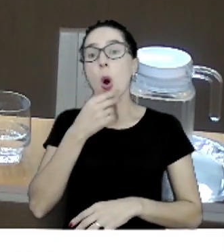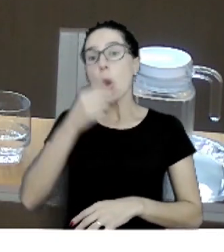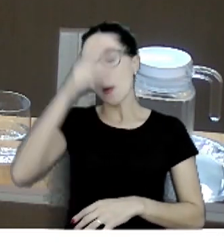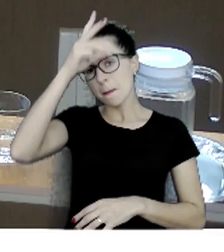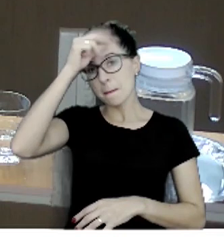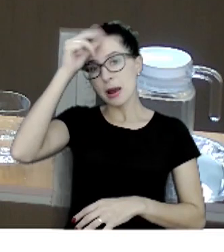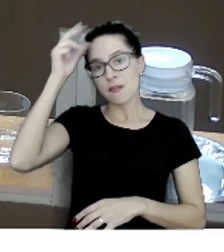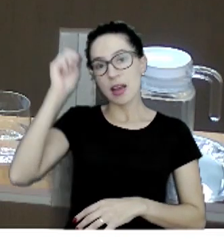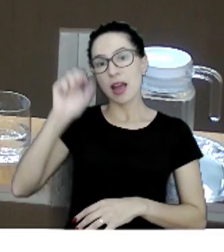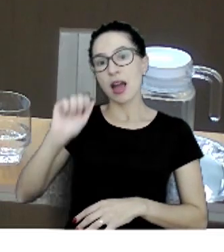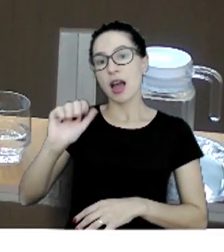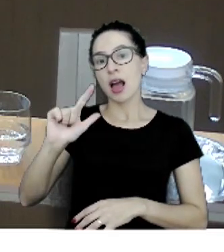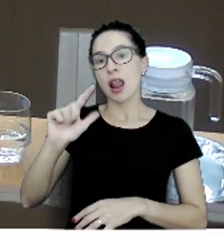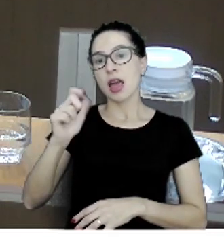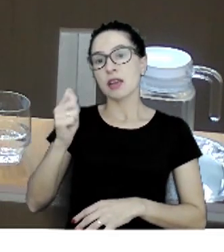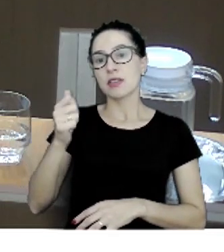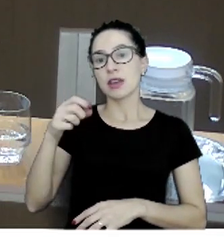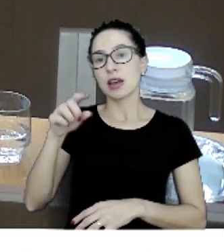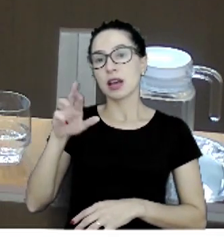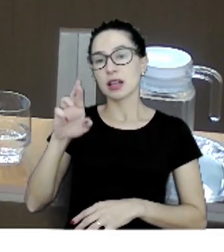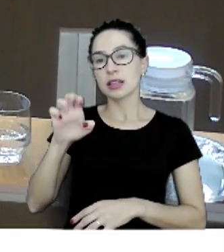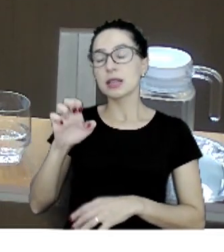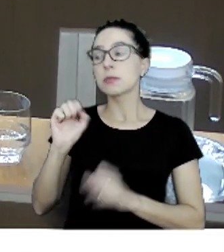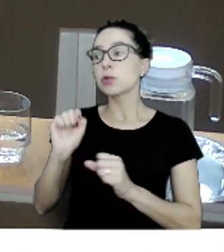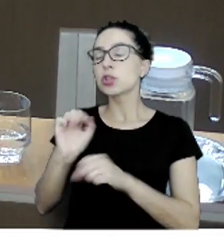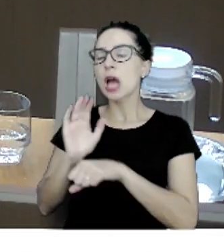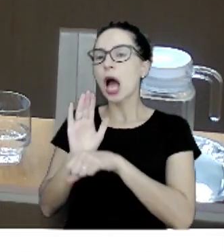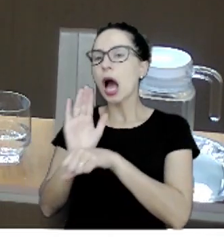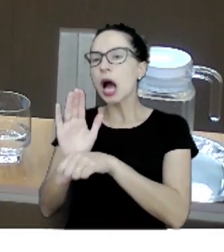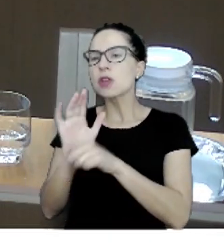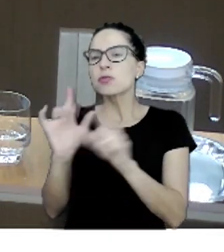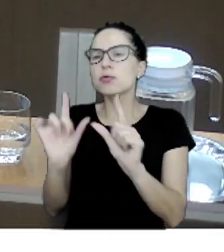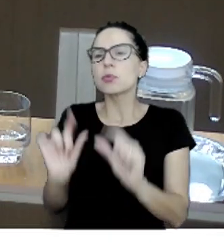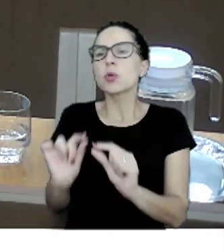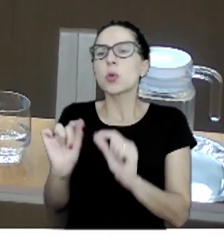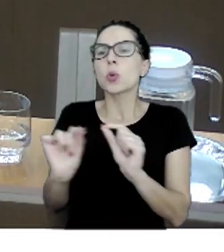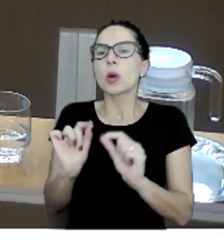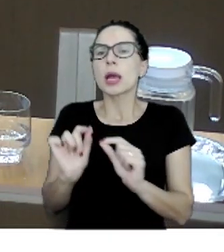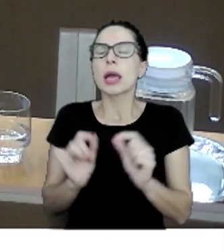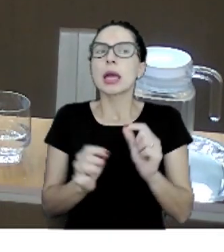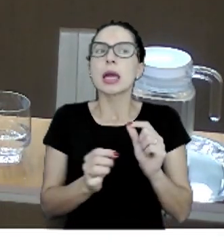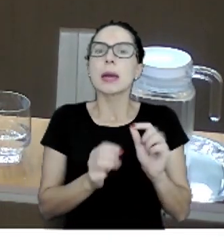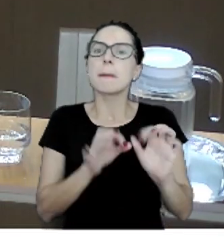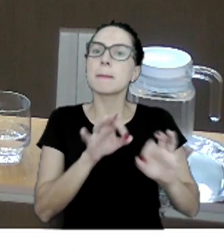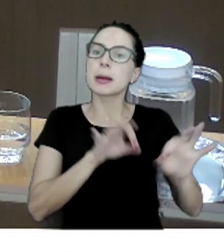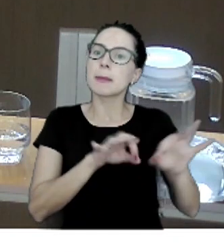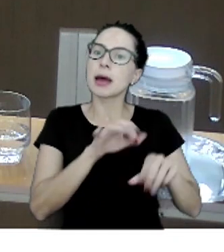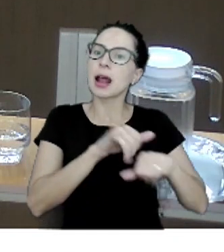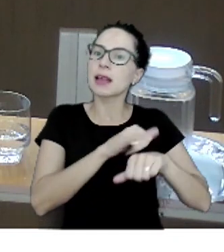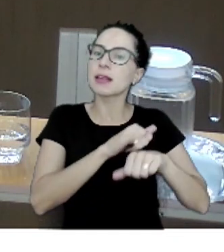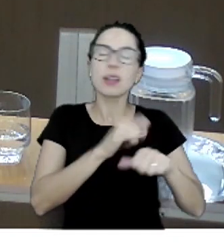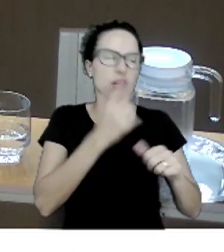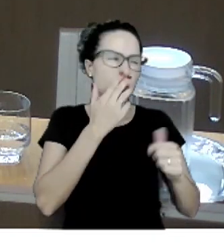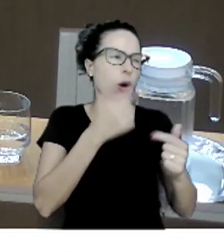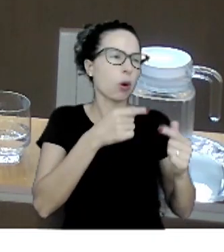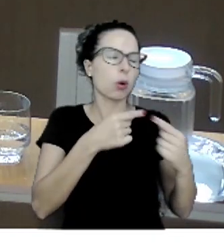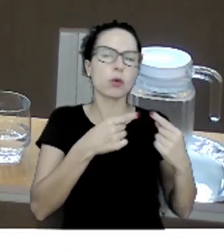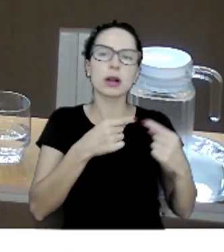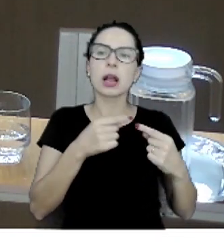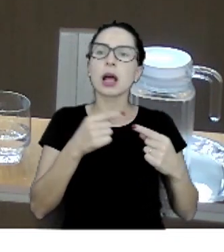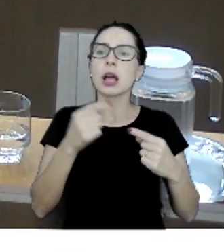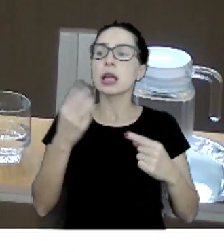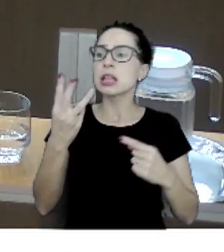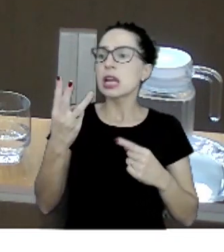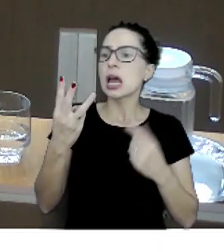momento, para amenizar esse problema, criar uma situação de, igual eu comentei com você, de 3 ou 4 quartos nas